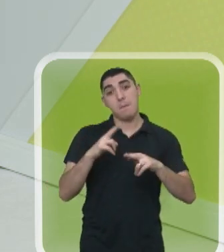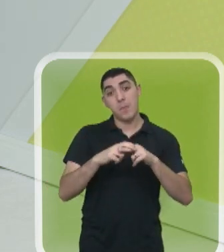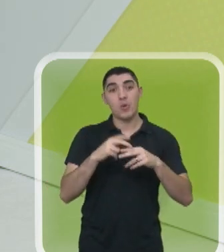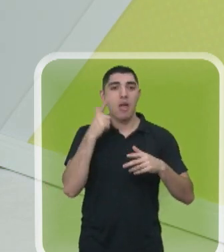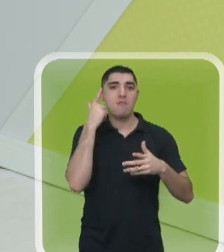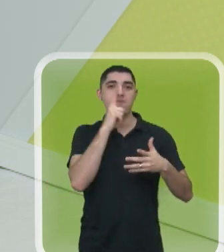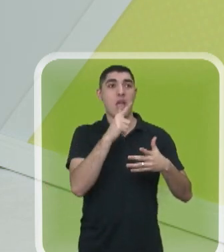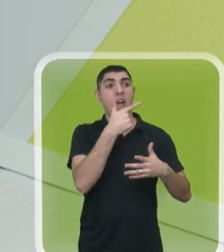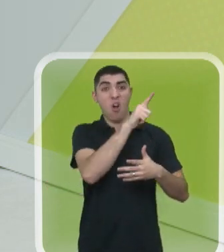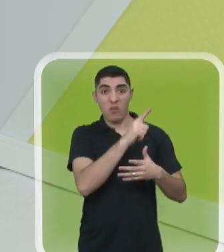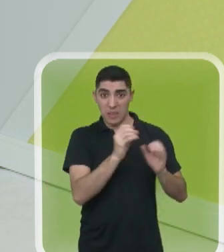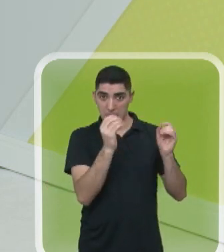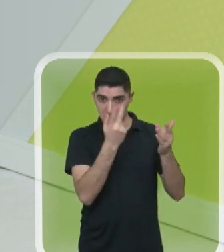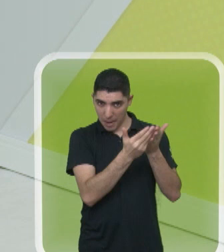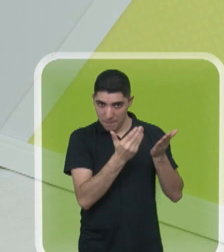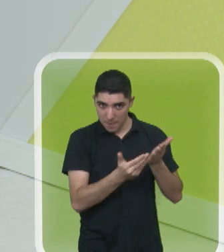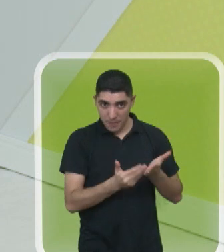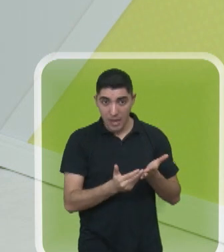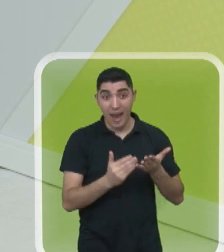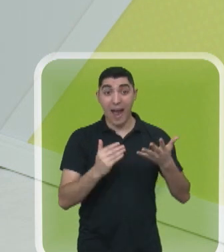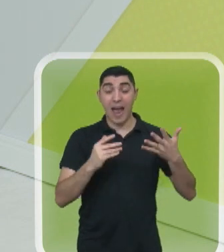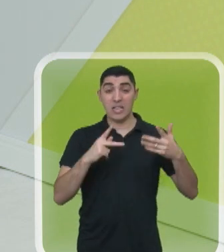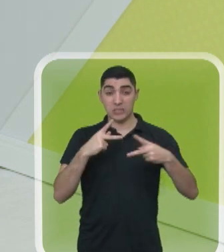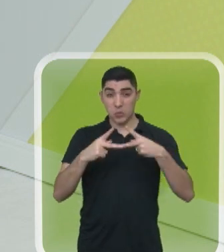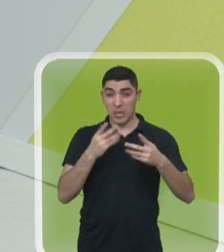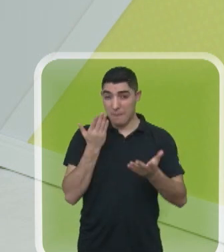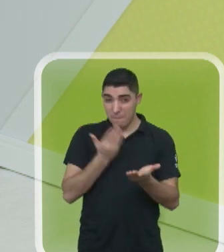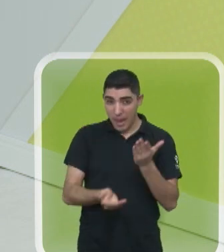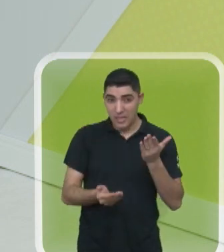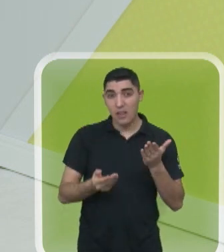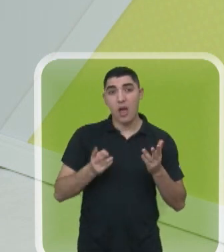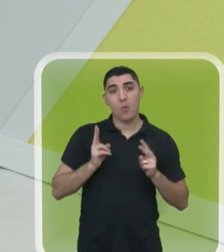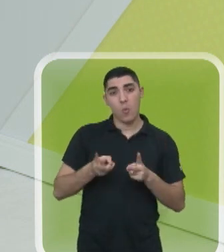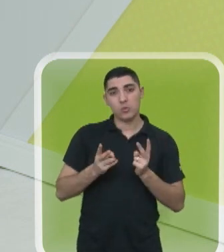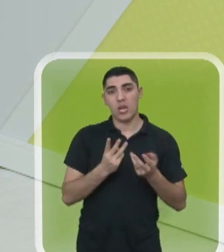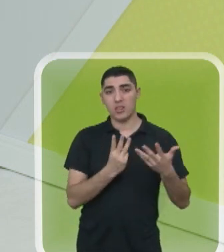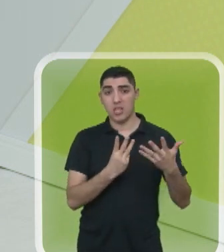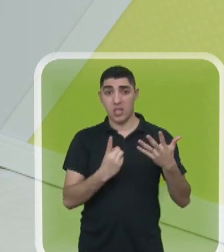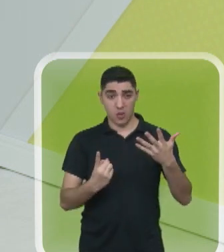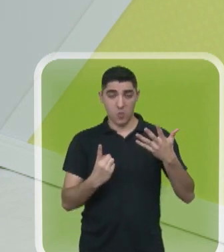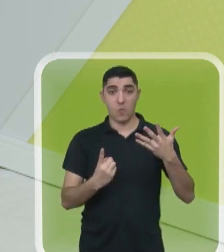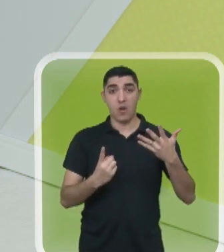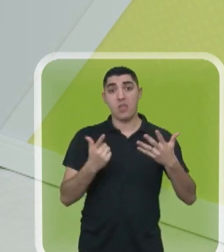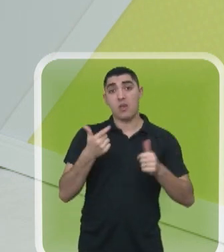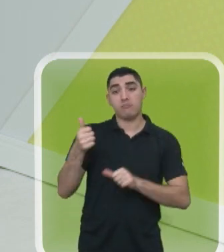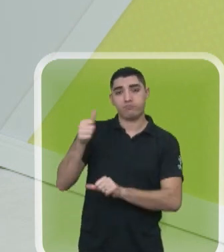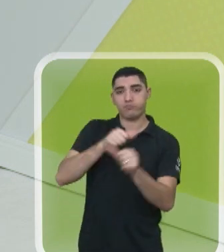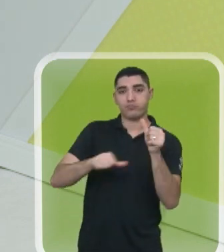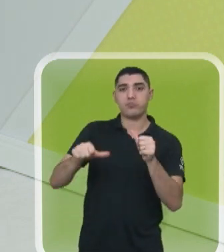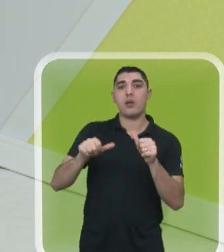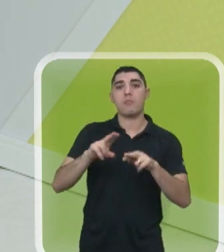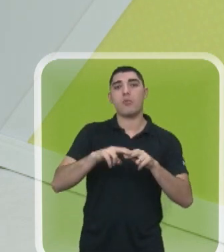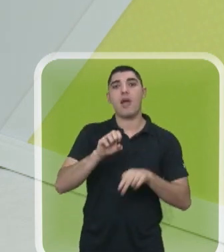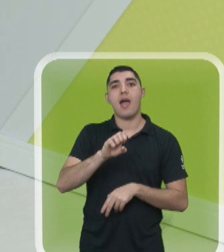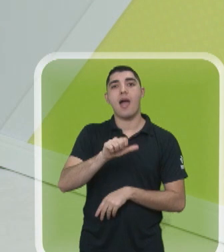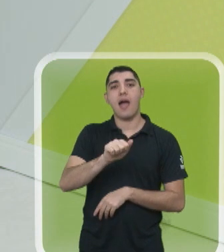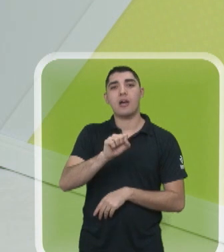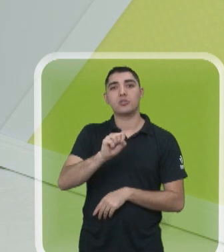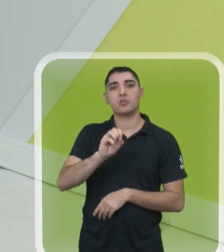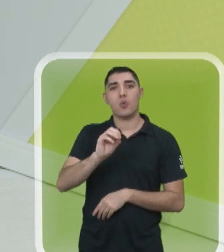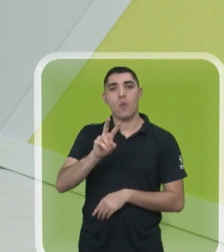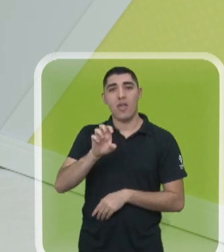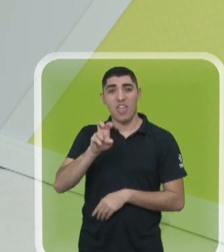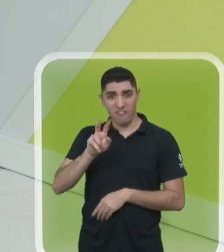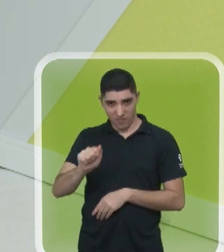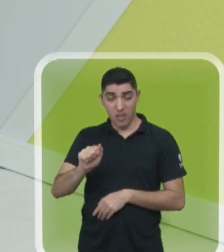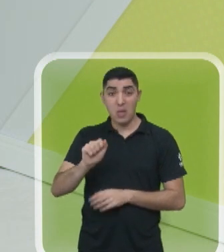não vençam. Se o São José perder, fica com 31 e o Açoeva vai a 32, ultrapassa o São José. O máximo que pode acontecer de ruim